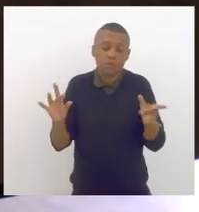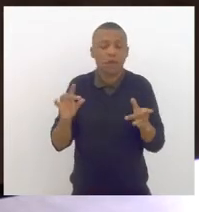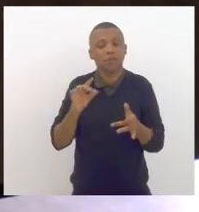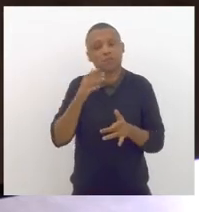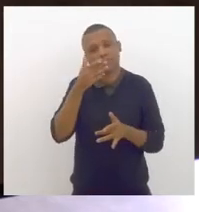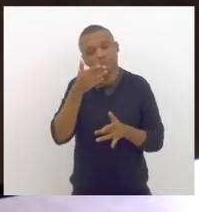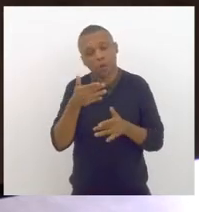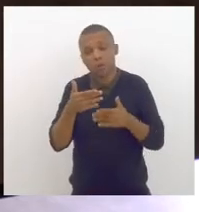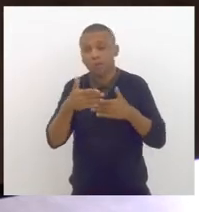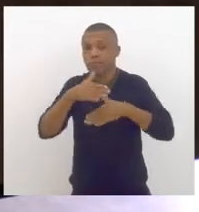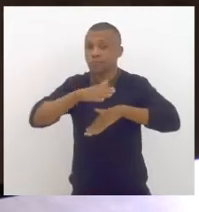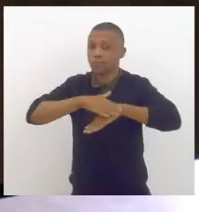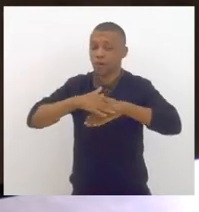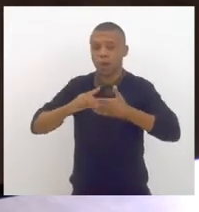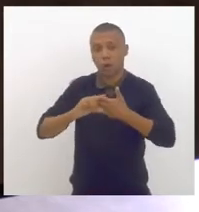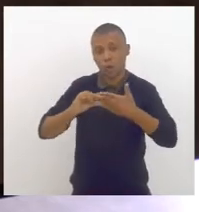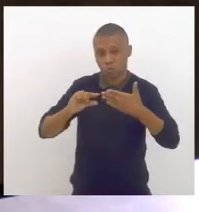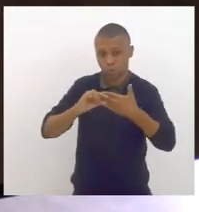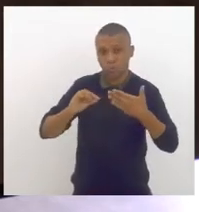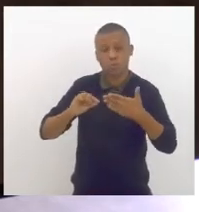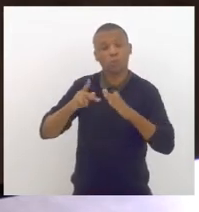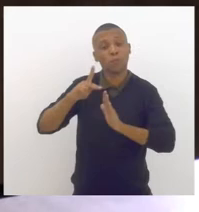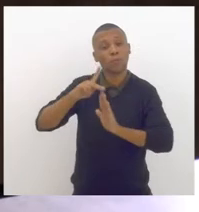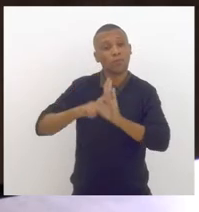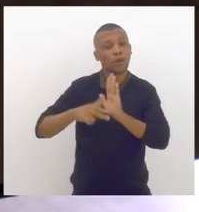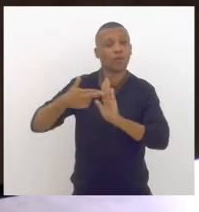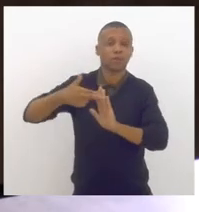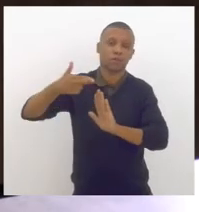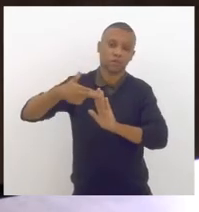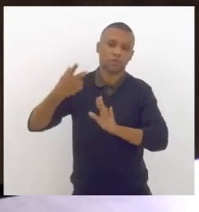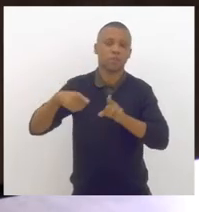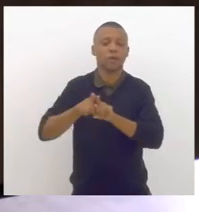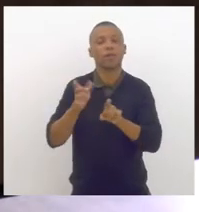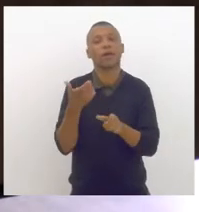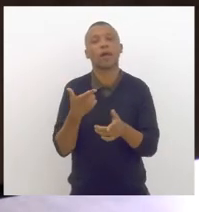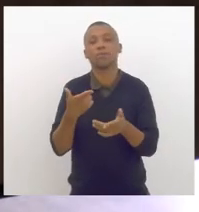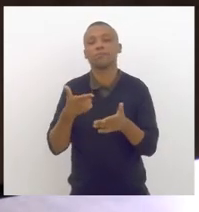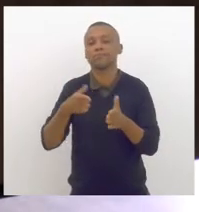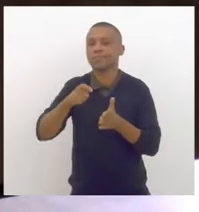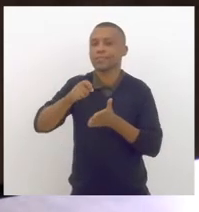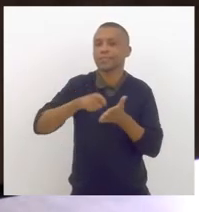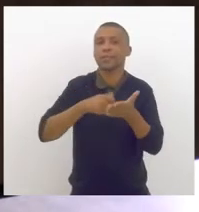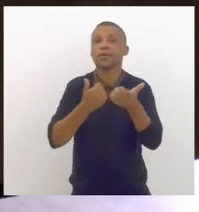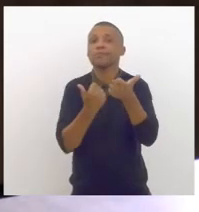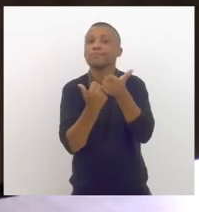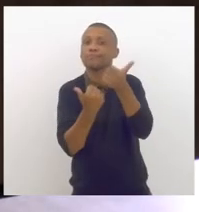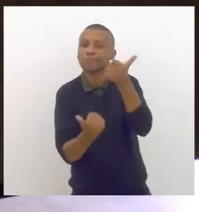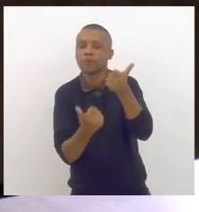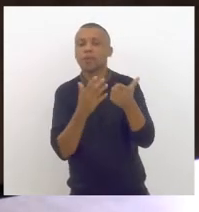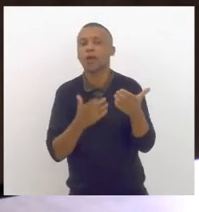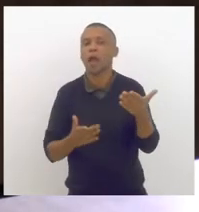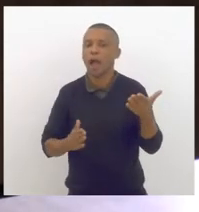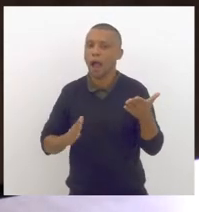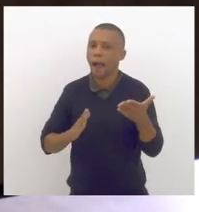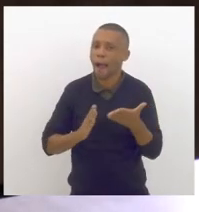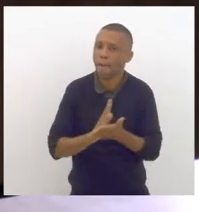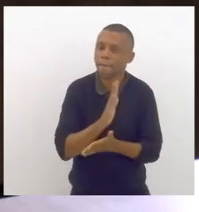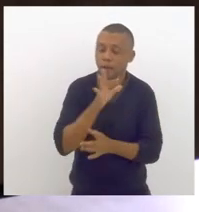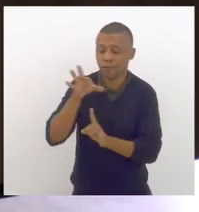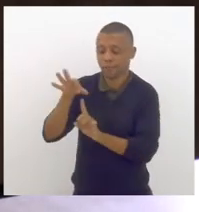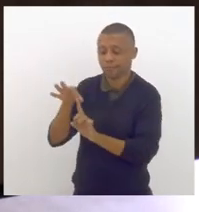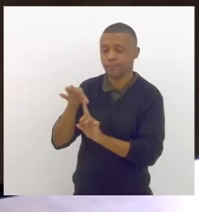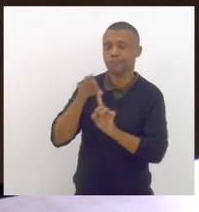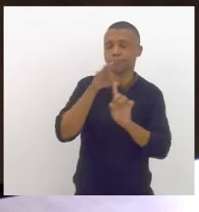do projeto de resolução, também gostaria de assinar como uma das que indicam a doutora Andréia Sena